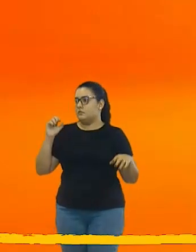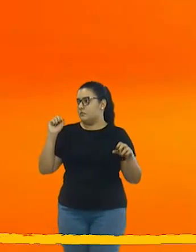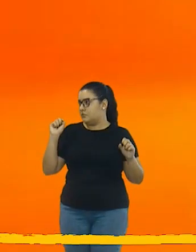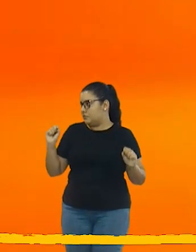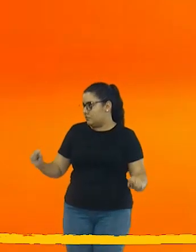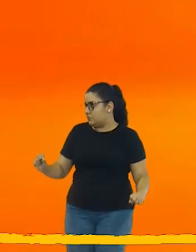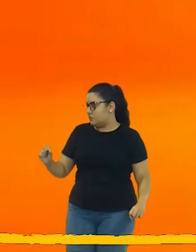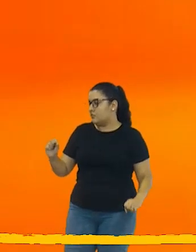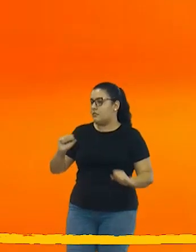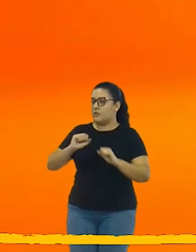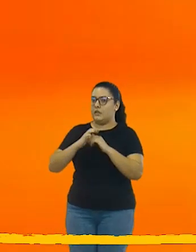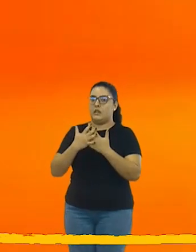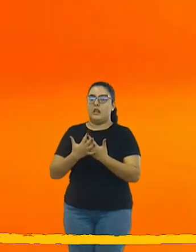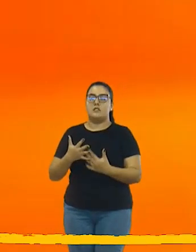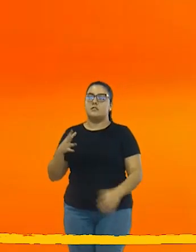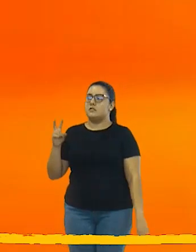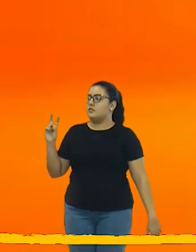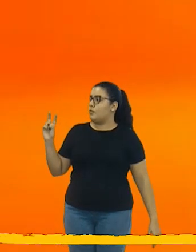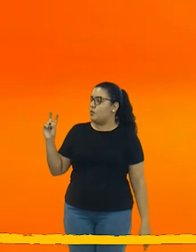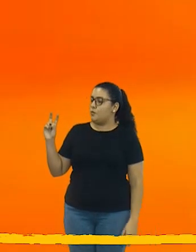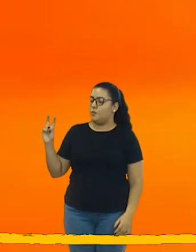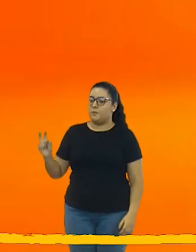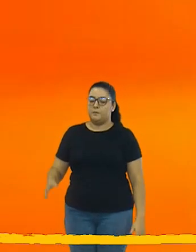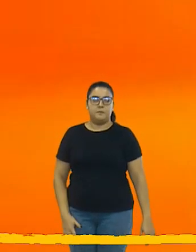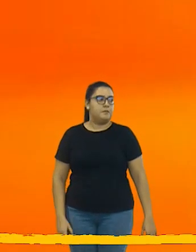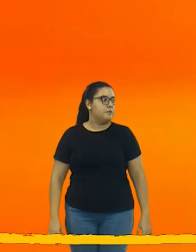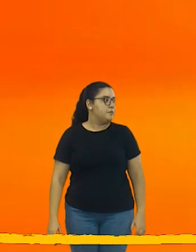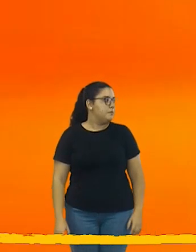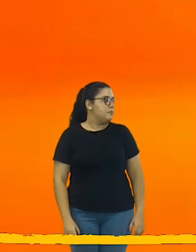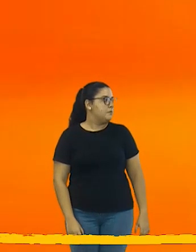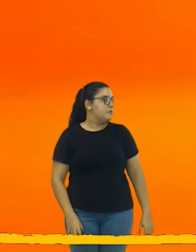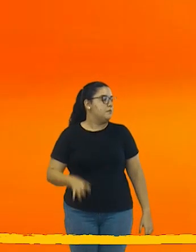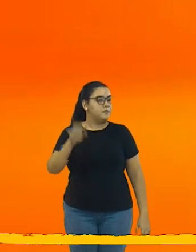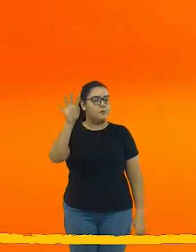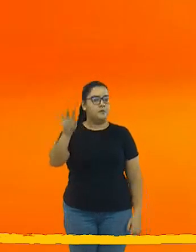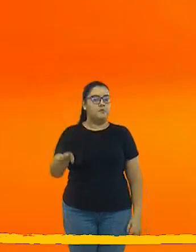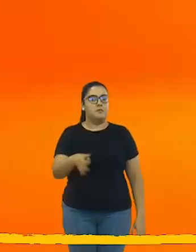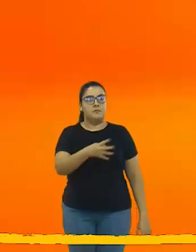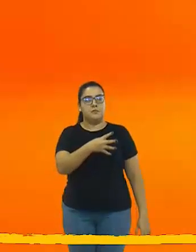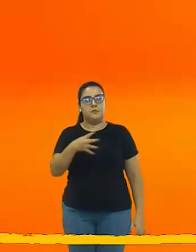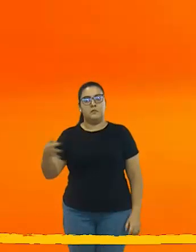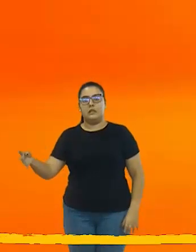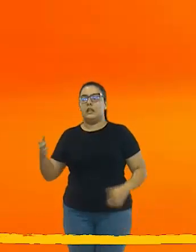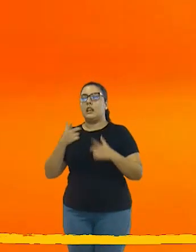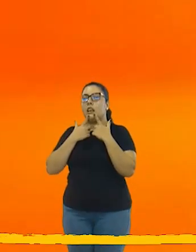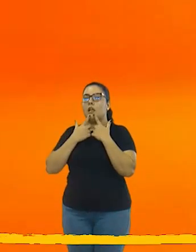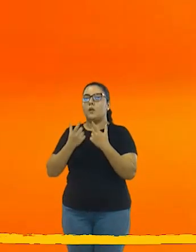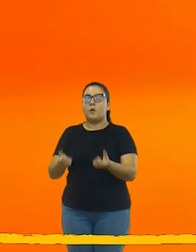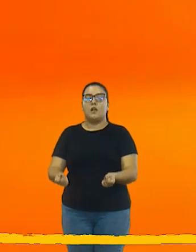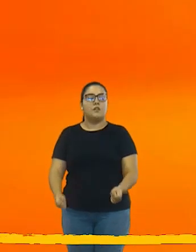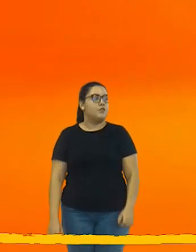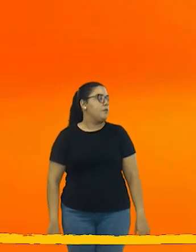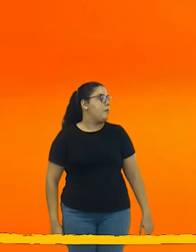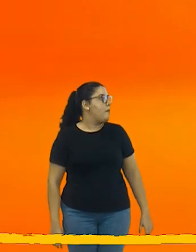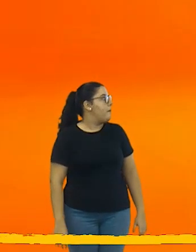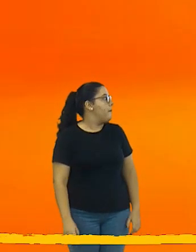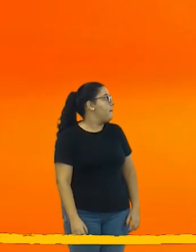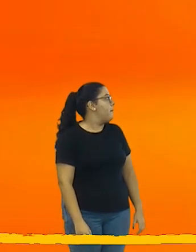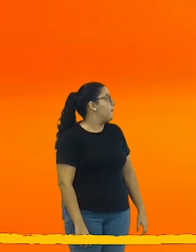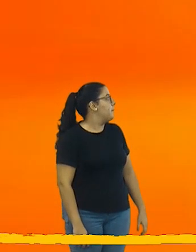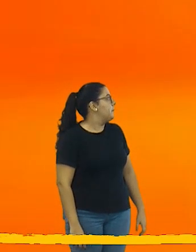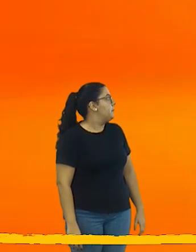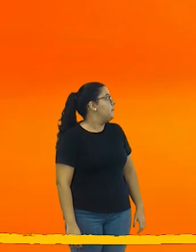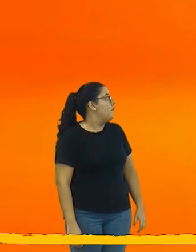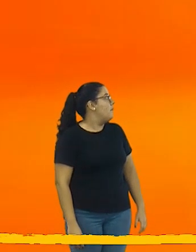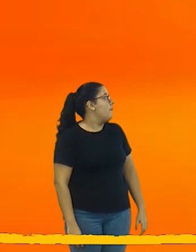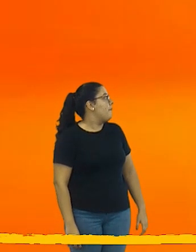gentileza, o slide 5, ele contém a matriz de referência de linguagens. Pronto,